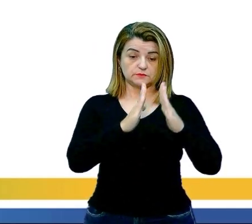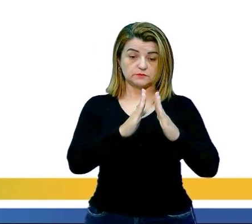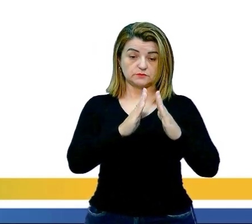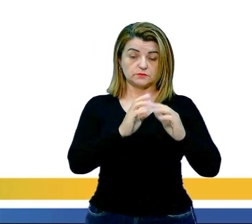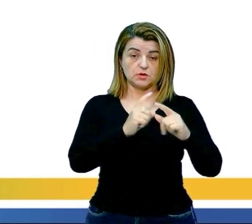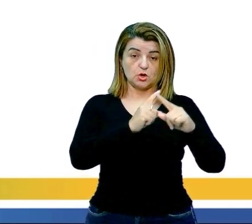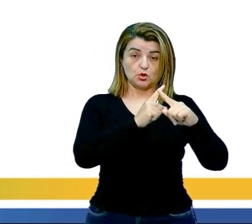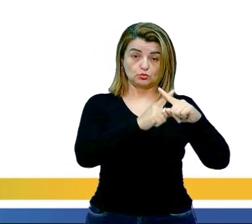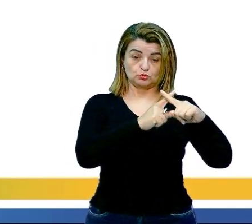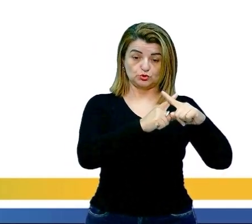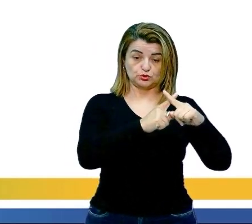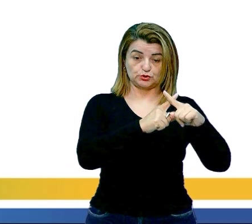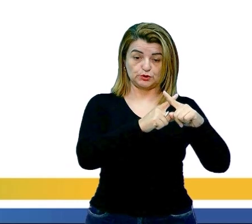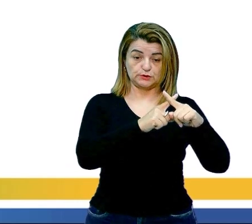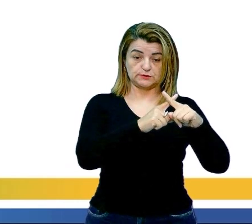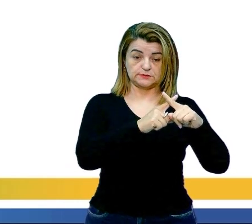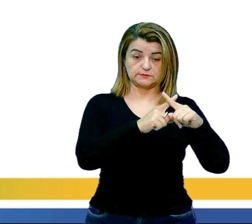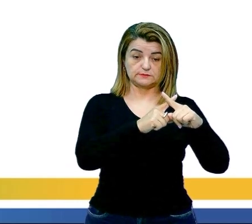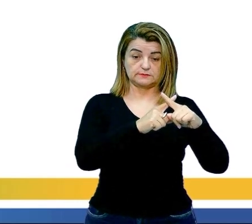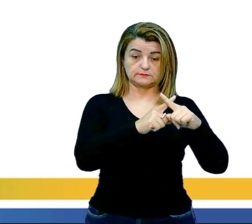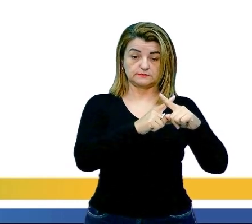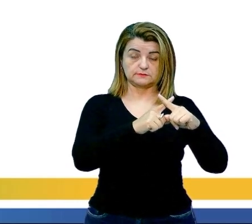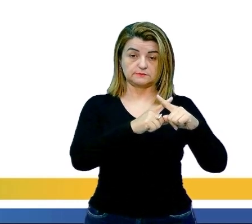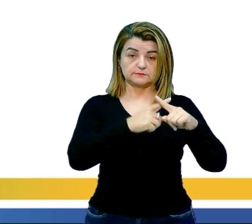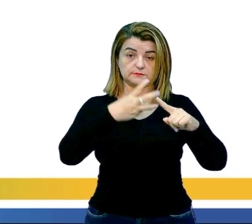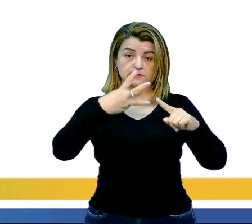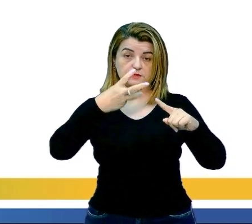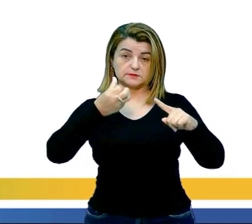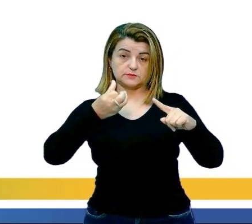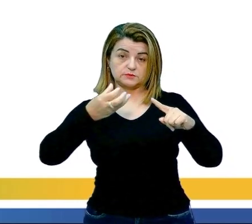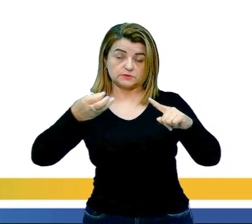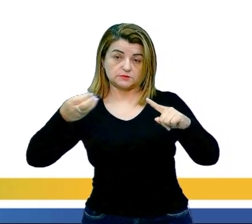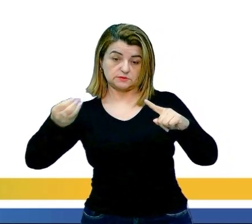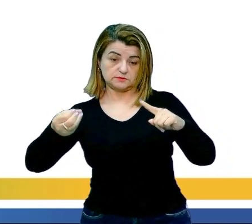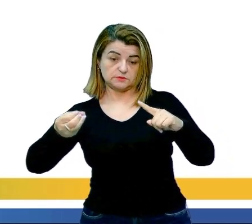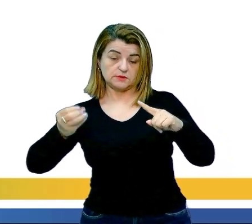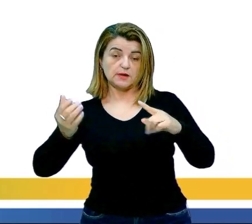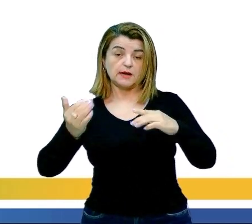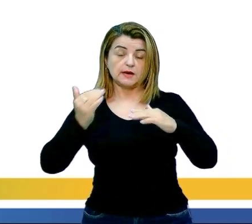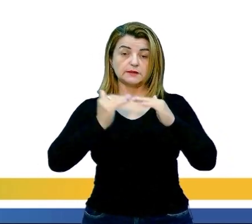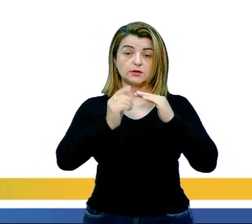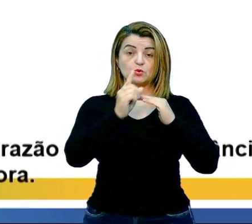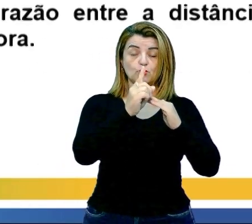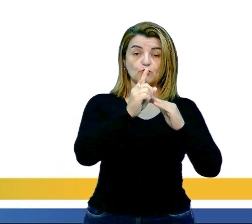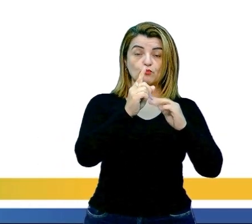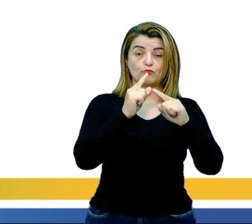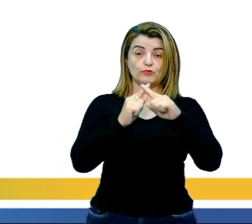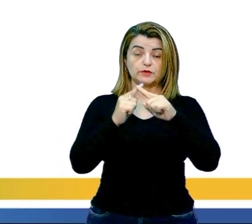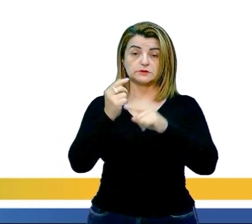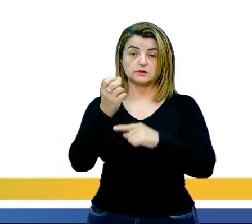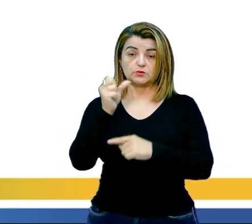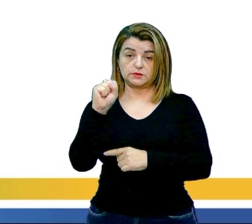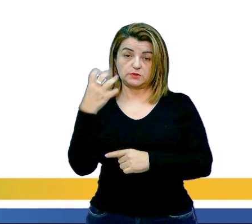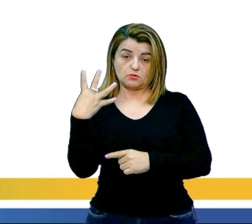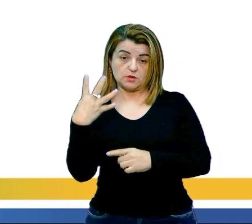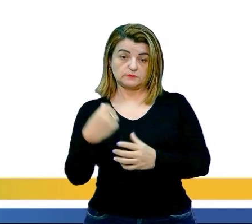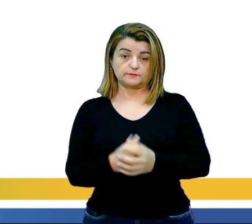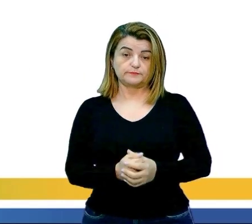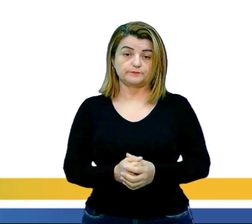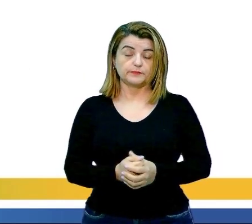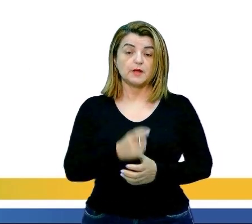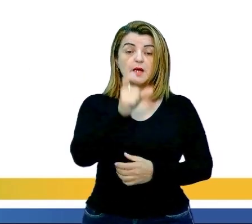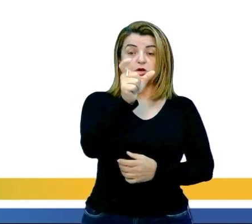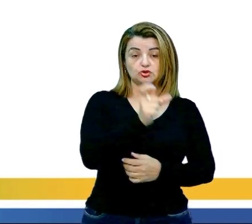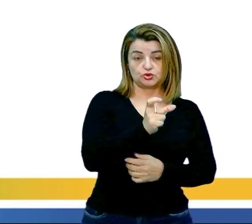é 3.600x e 1 vezes 84. Então nós temos aí, ó, x